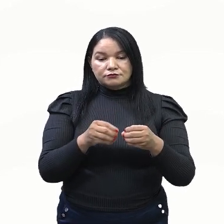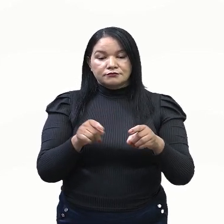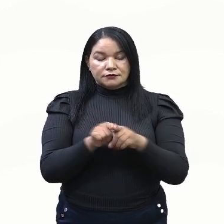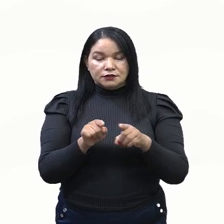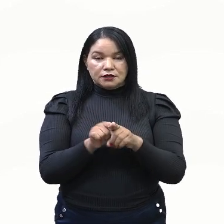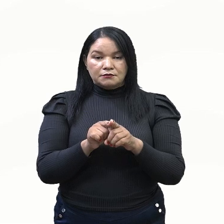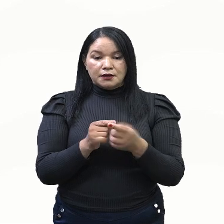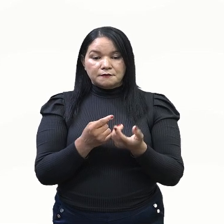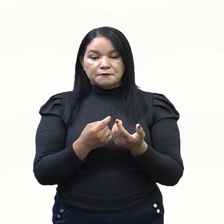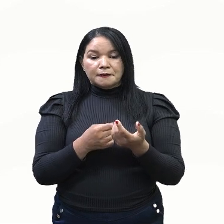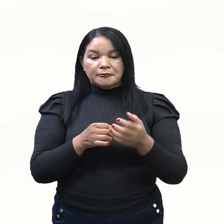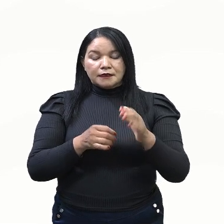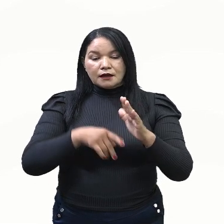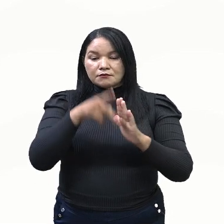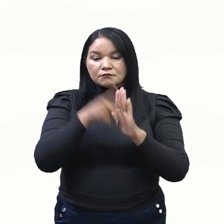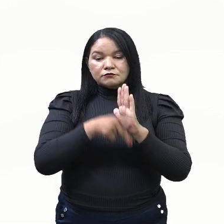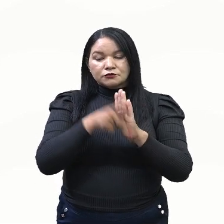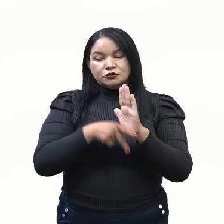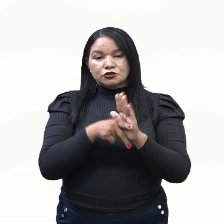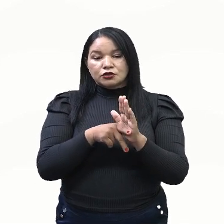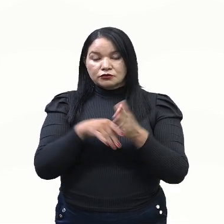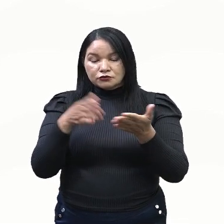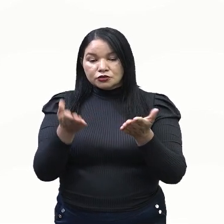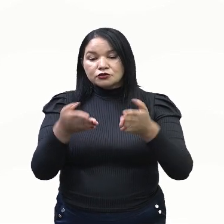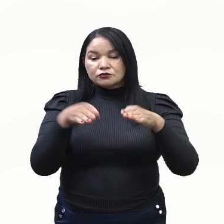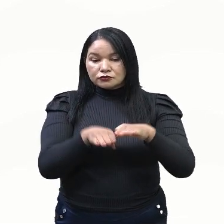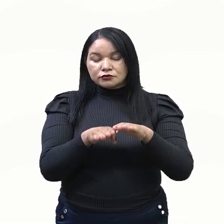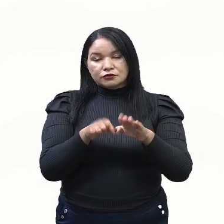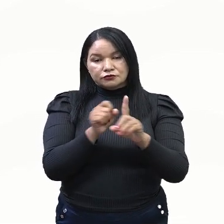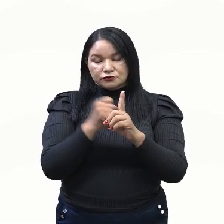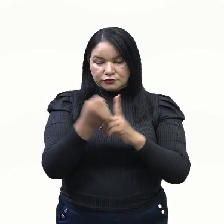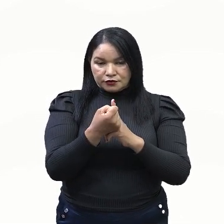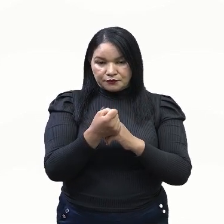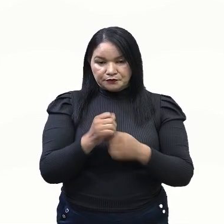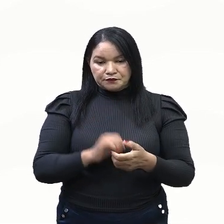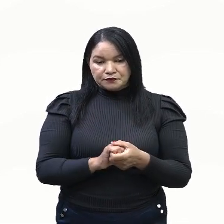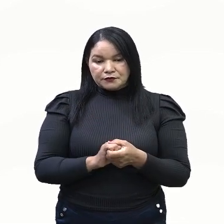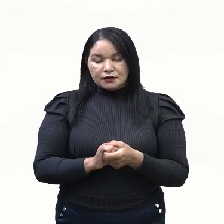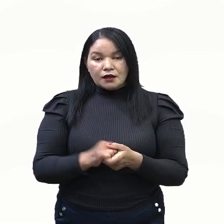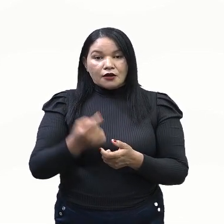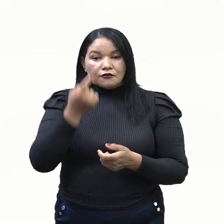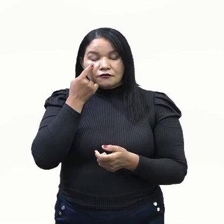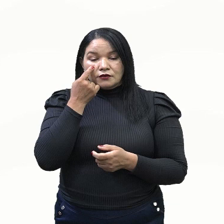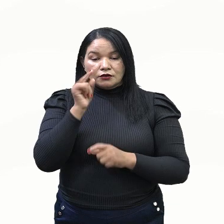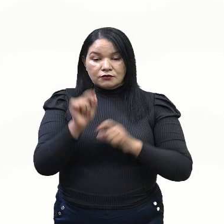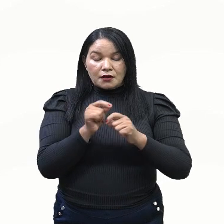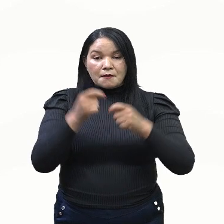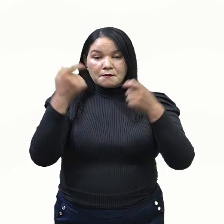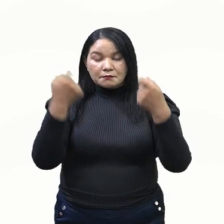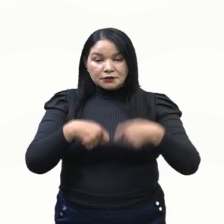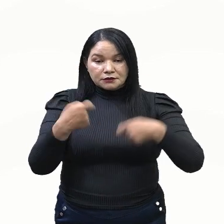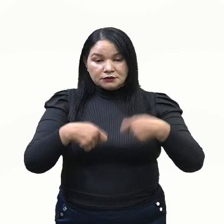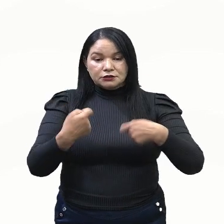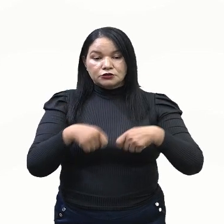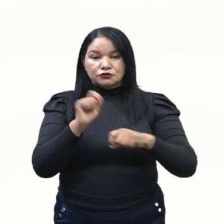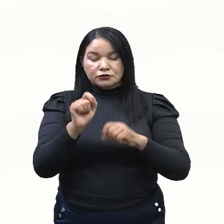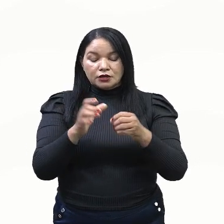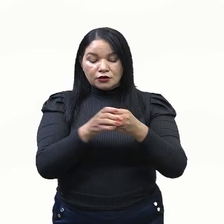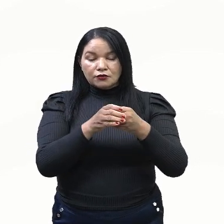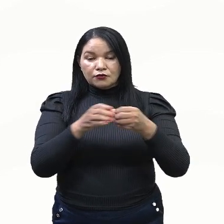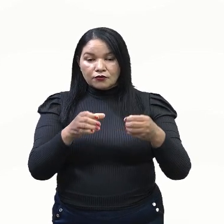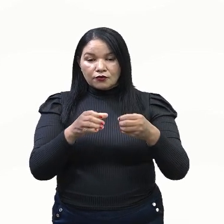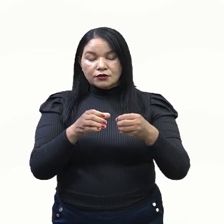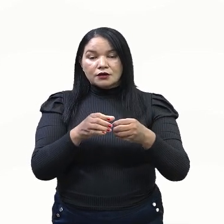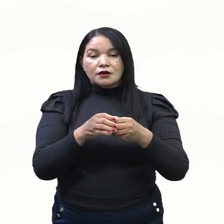programas de inclusão social. Então, nós vamos observar que é necessário fazer essas cotas para